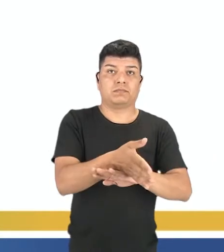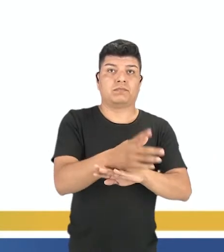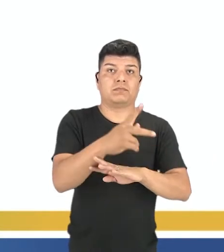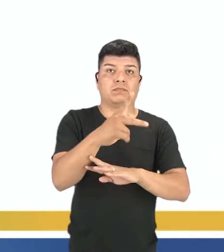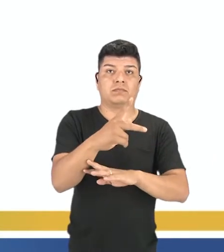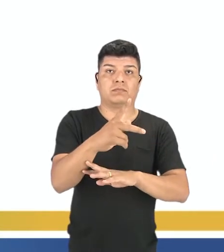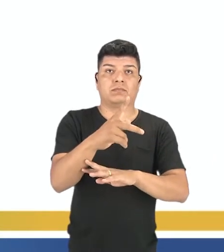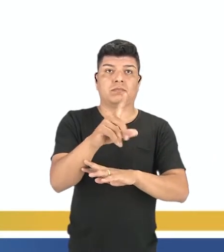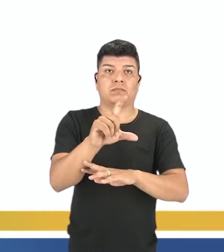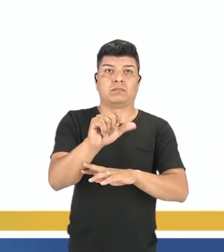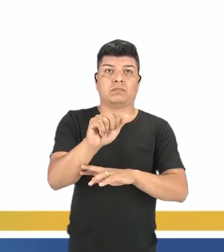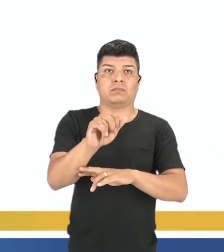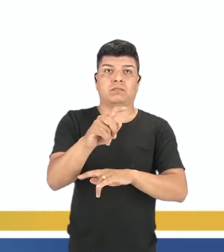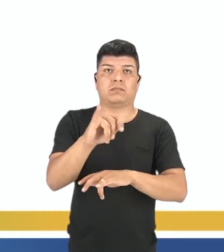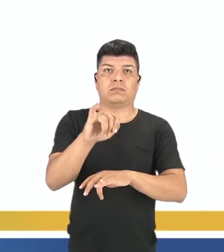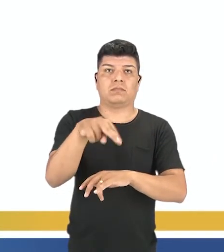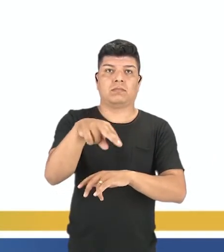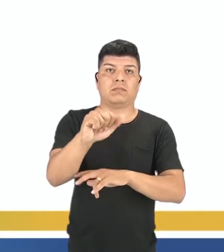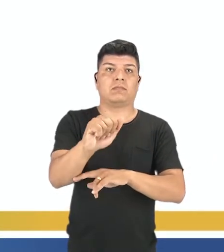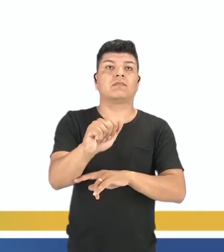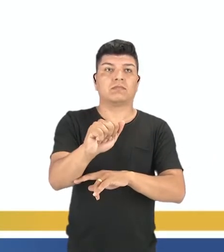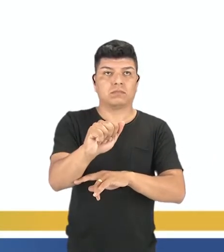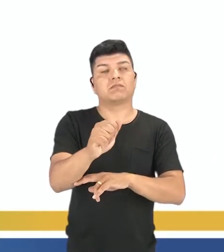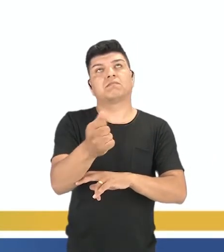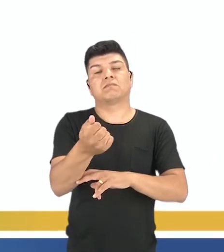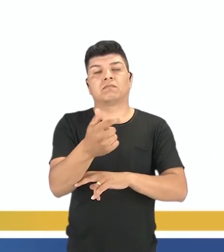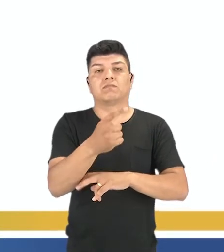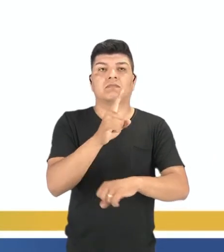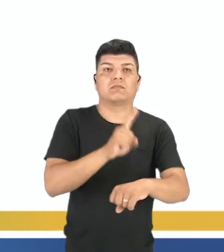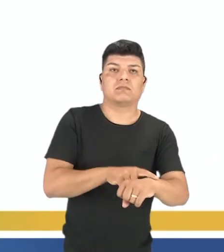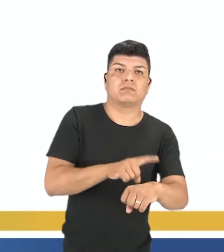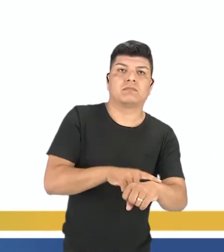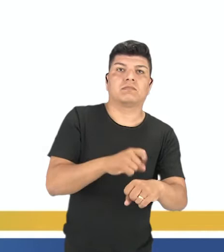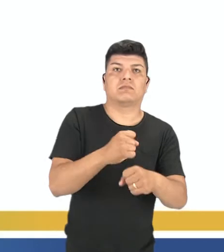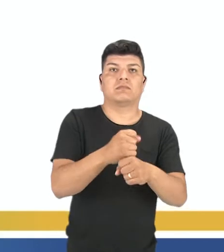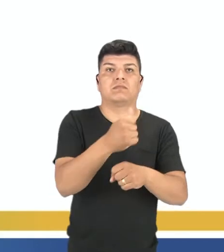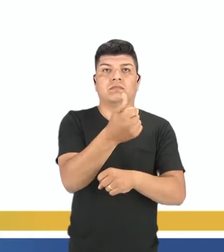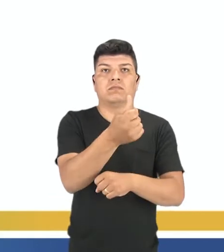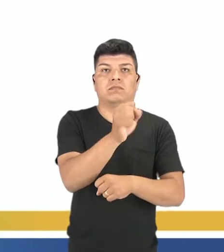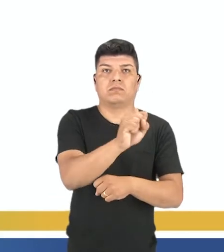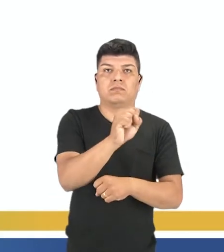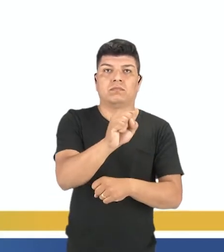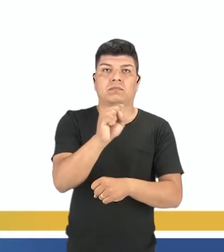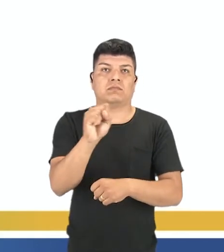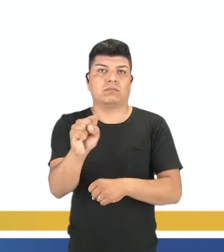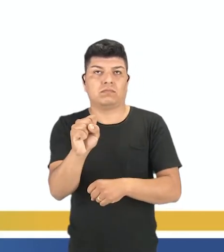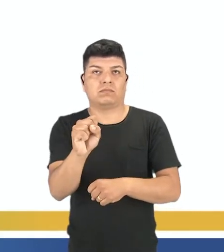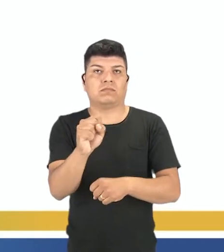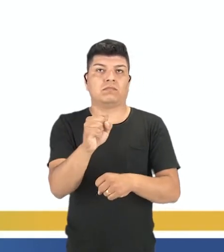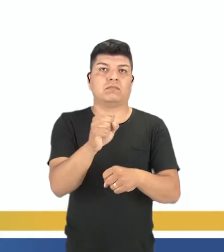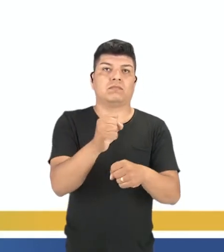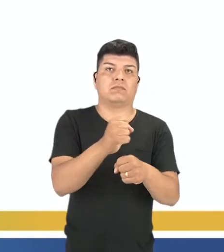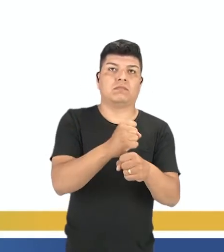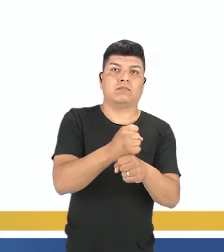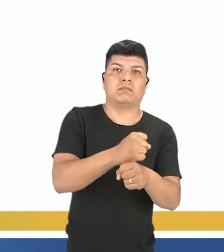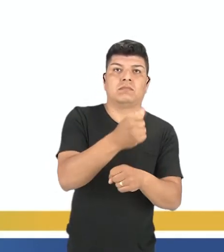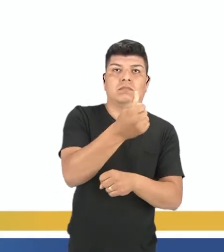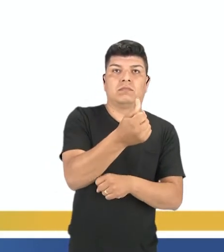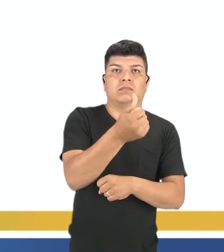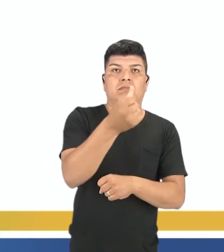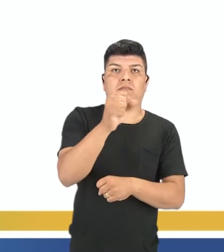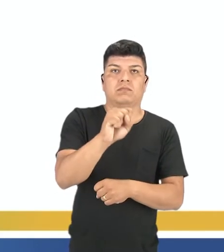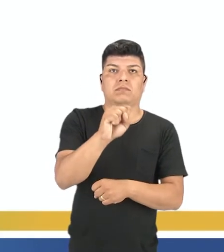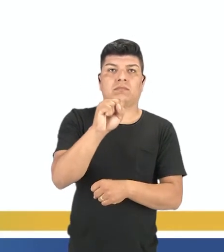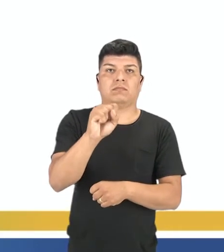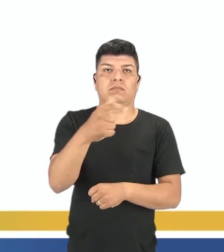isso vai estar impactando em prazos, né, entre 1808 a 1822, chamamos de independência